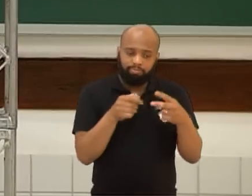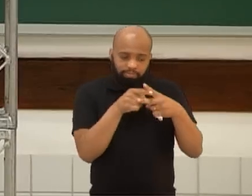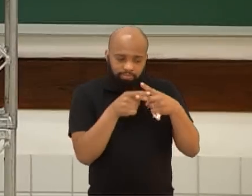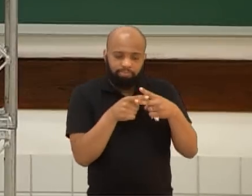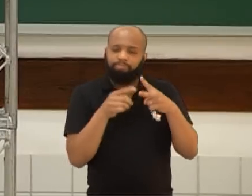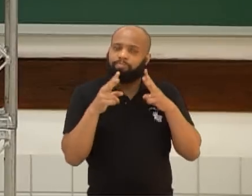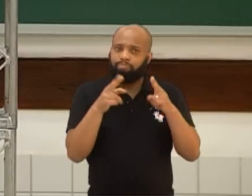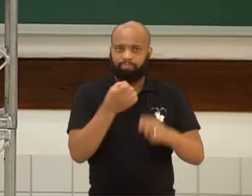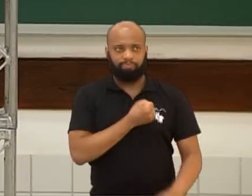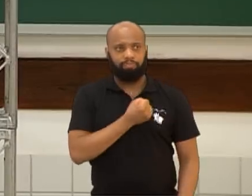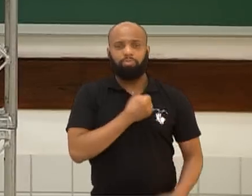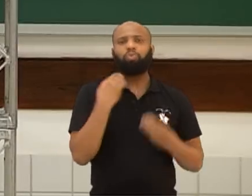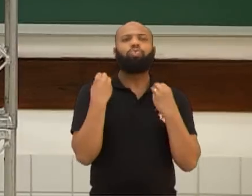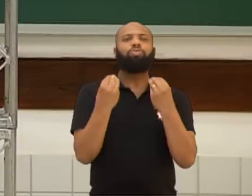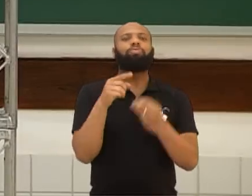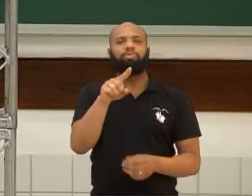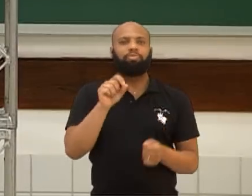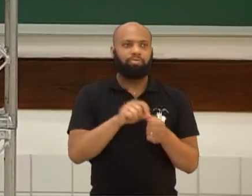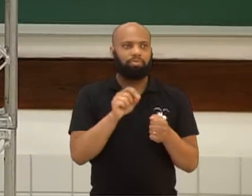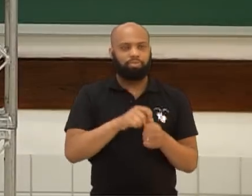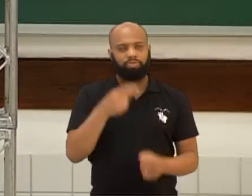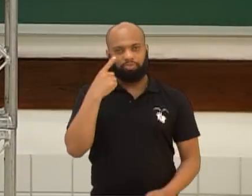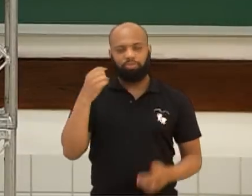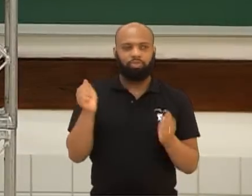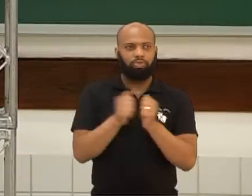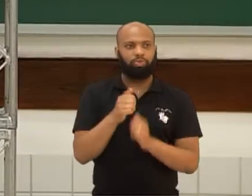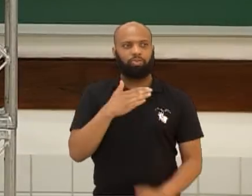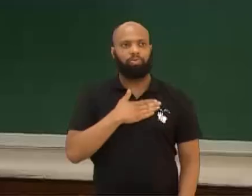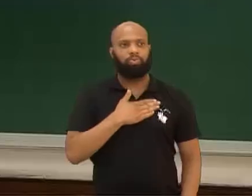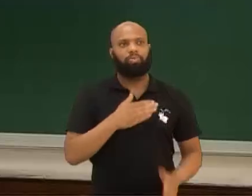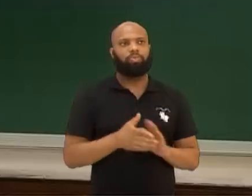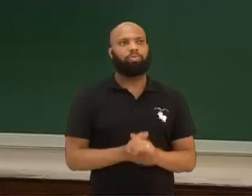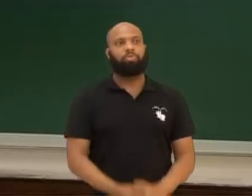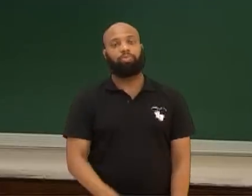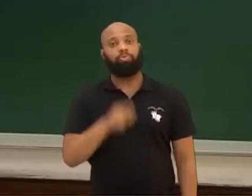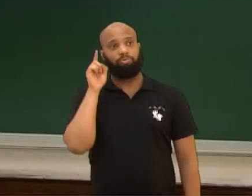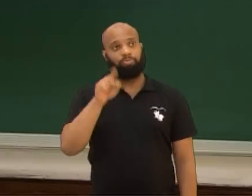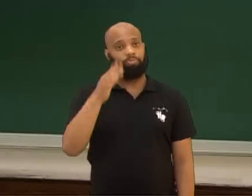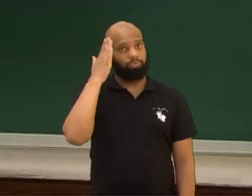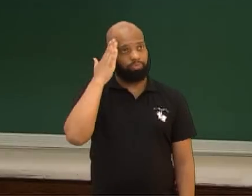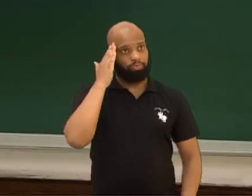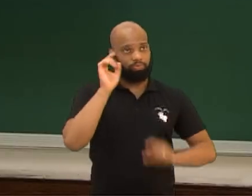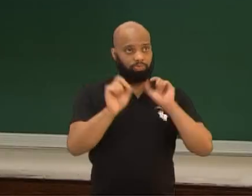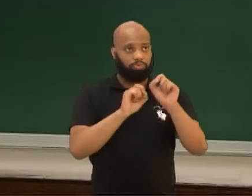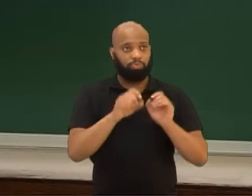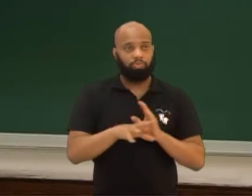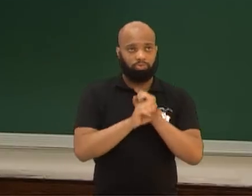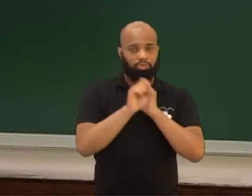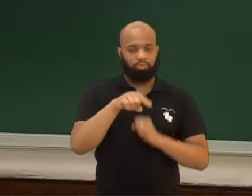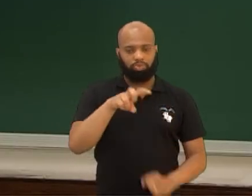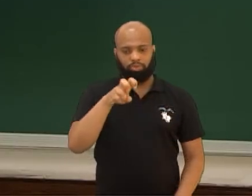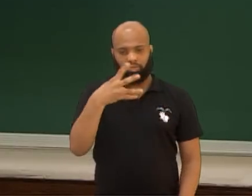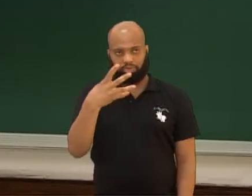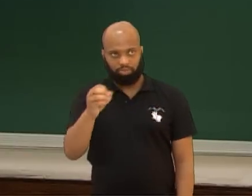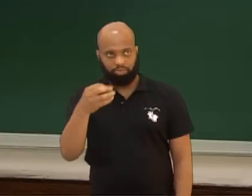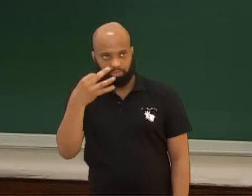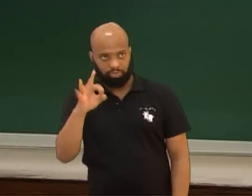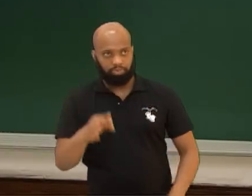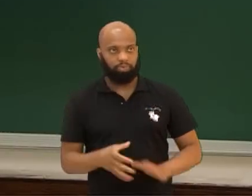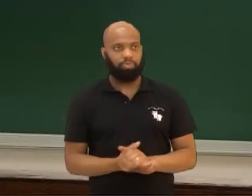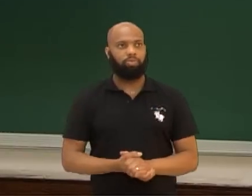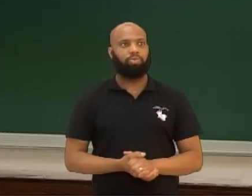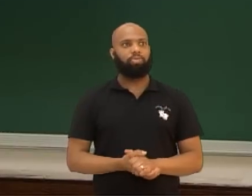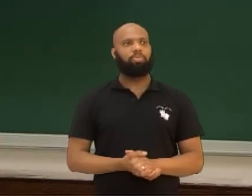né? Então, como é que vocês fizeram essa conta? Vem aqui comigo. Então, aqui, ó, a soma é 540, né?